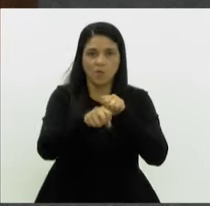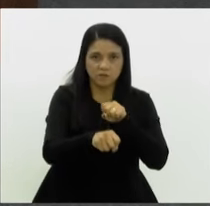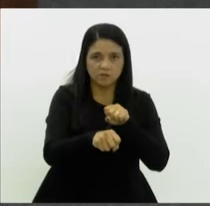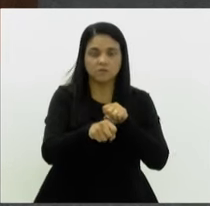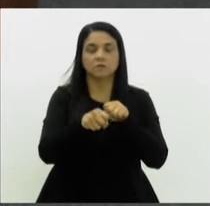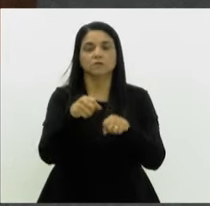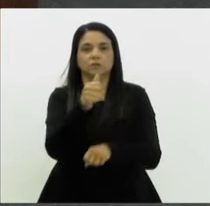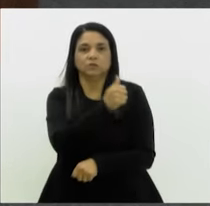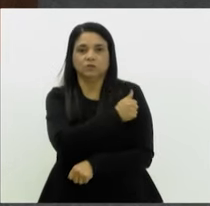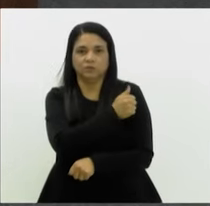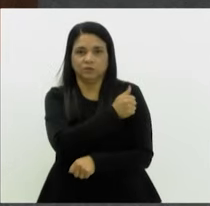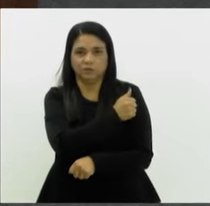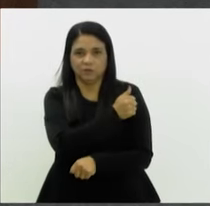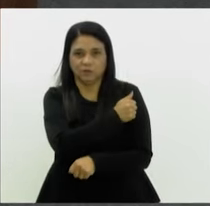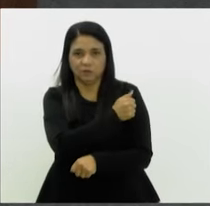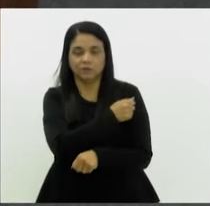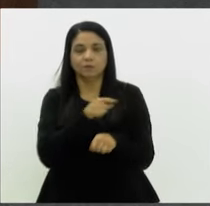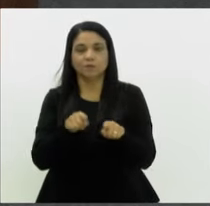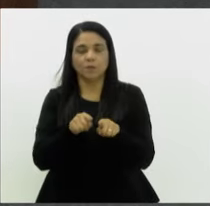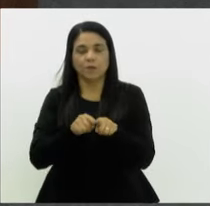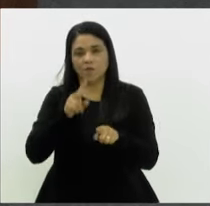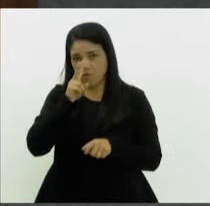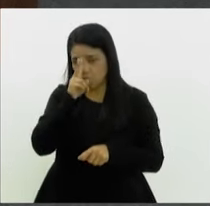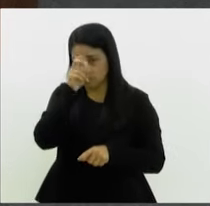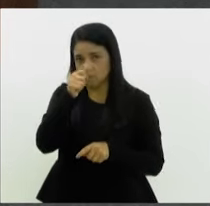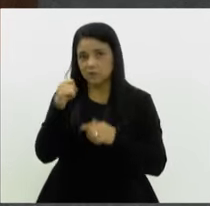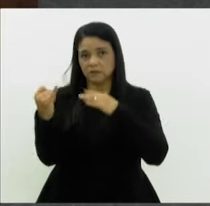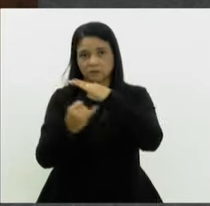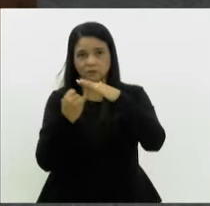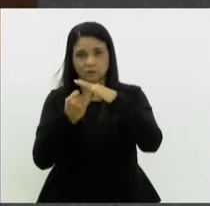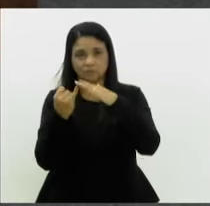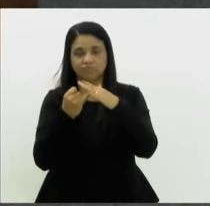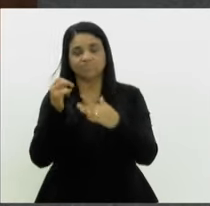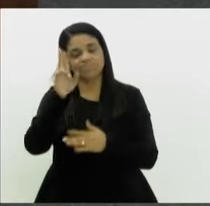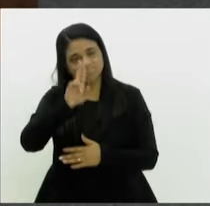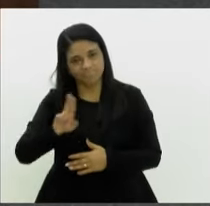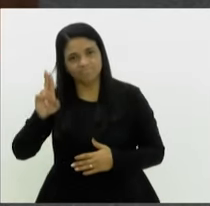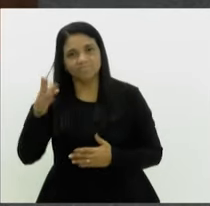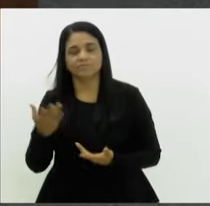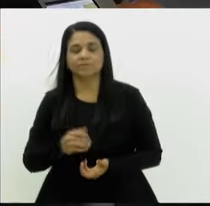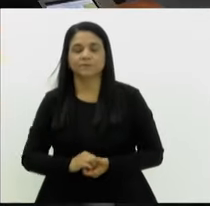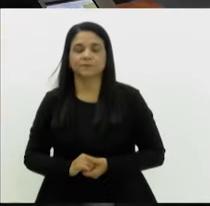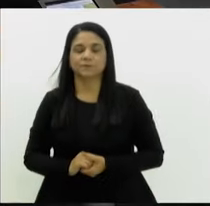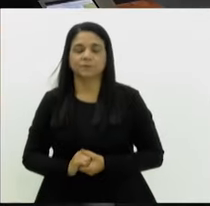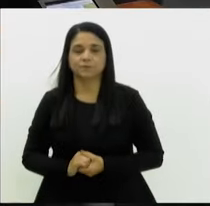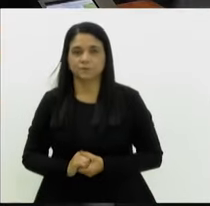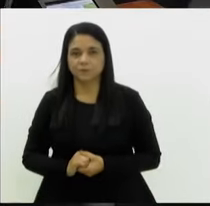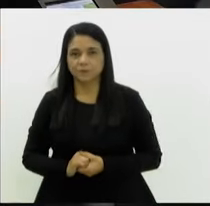dos nossos estudantes e com o fortalecimento das nossas instituições de ensino superior.